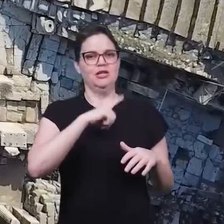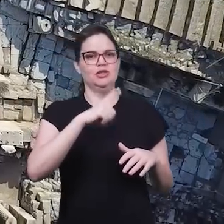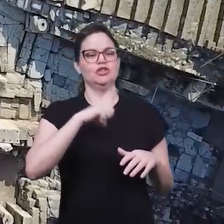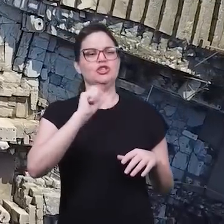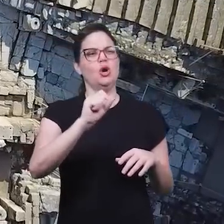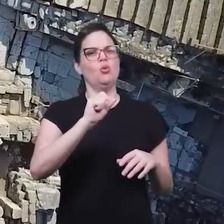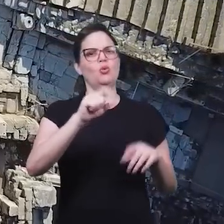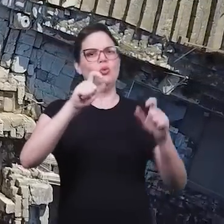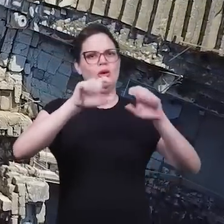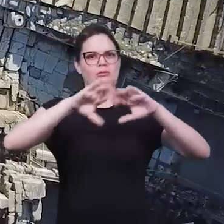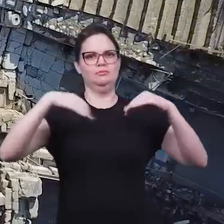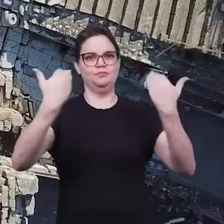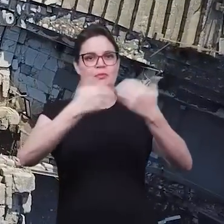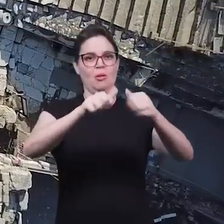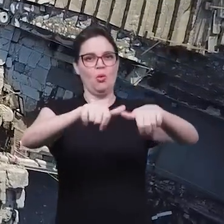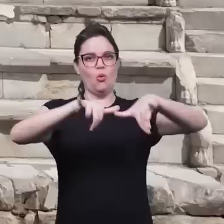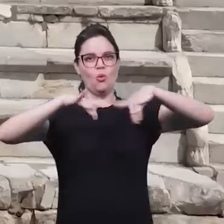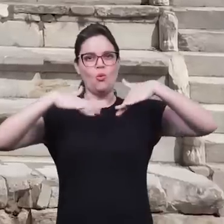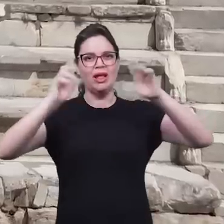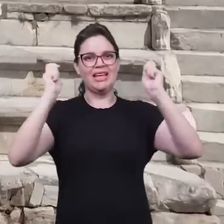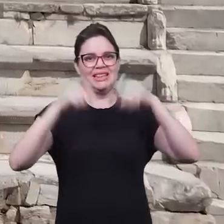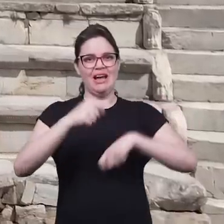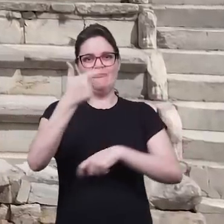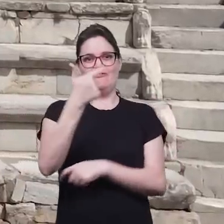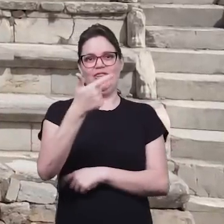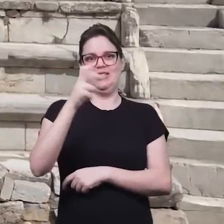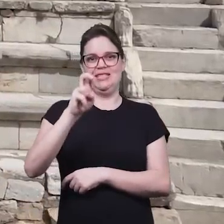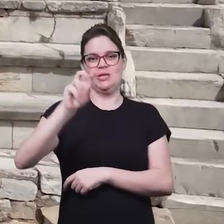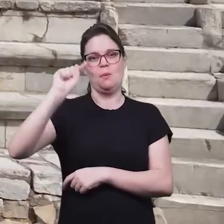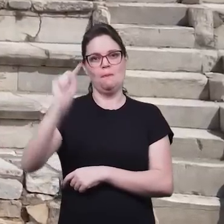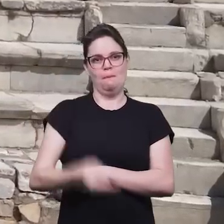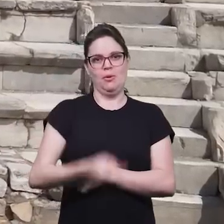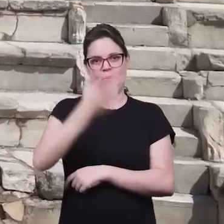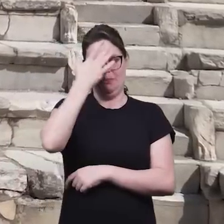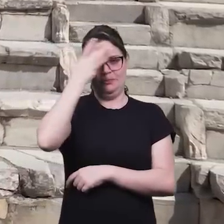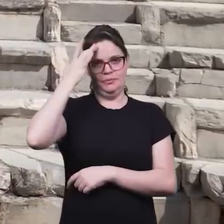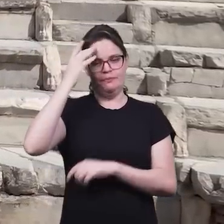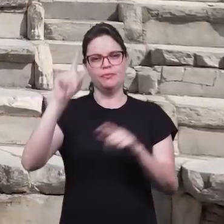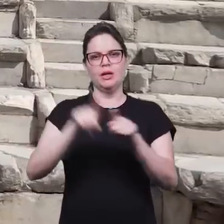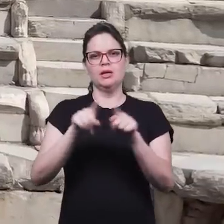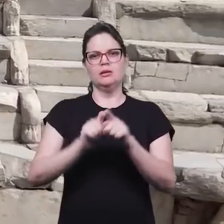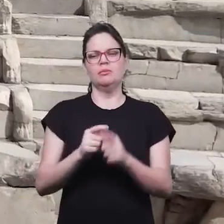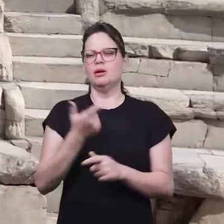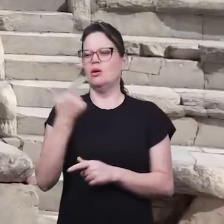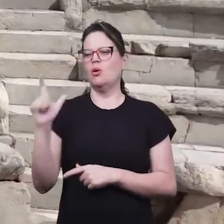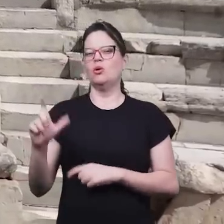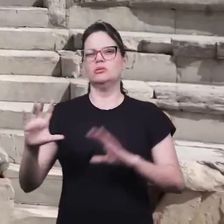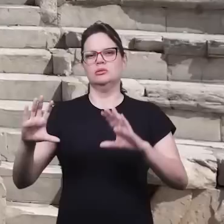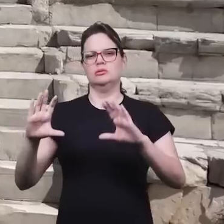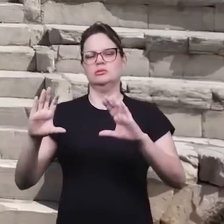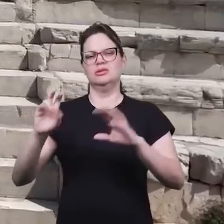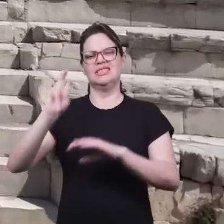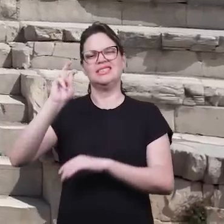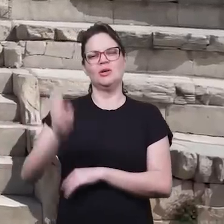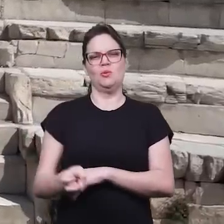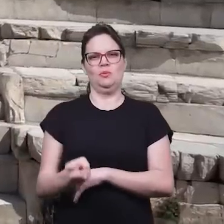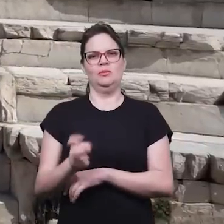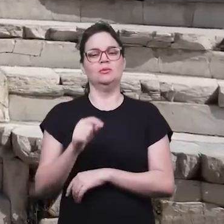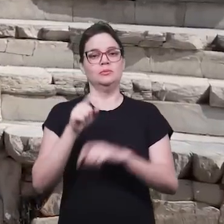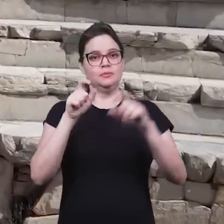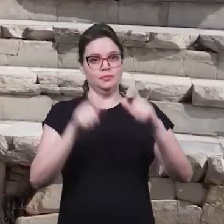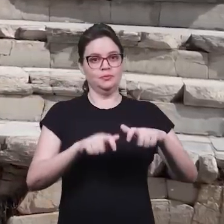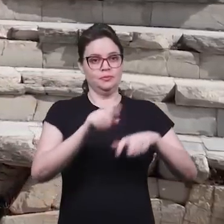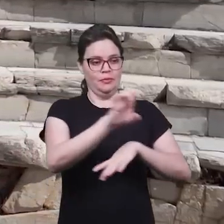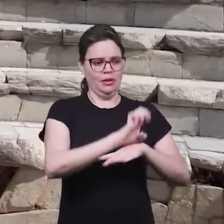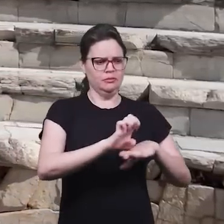grande para 25 mil pessoas e um anfiteatro, que é o Odeon, para umas 5 mil pessoas. Essa cidade de